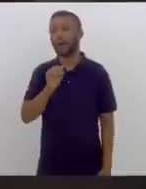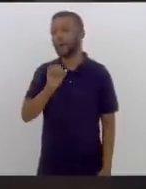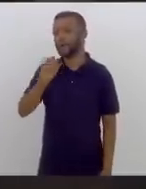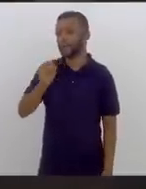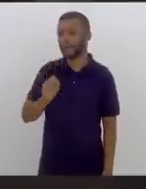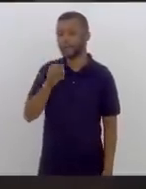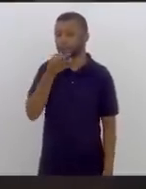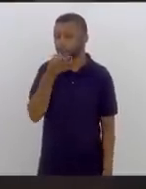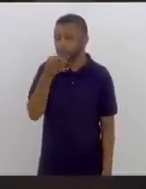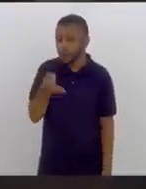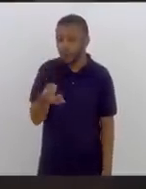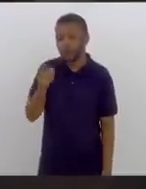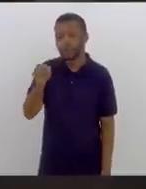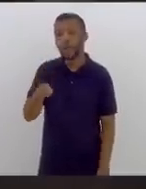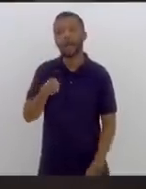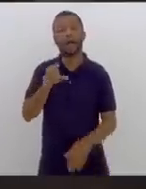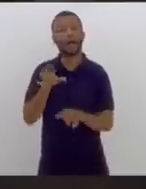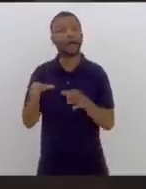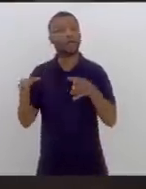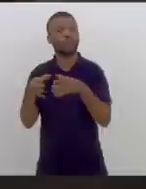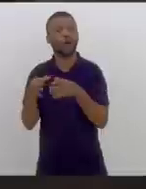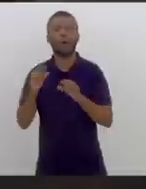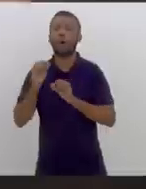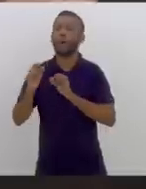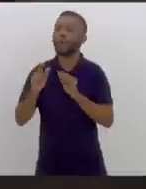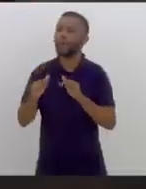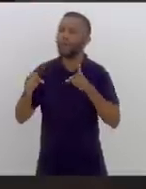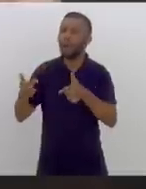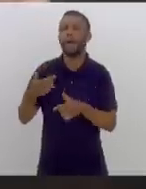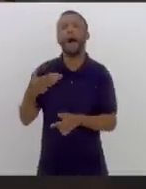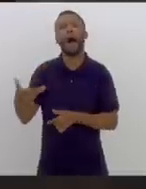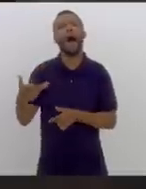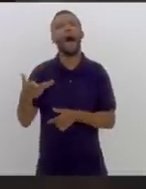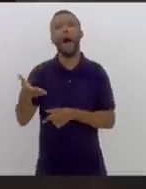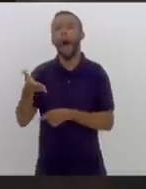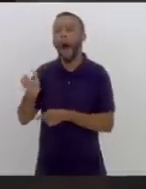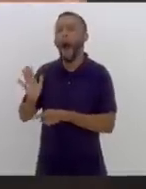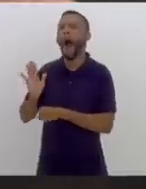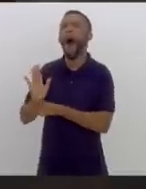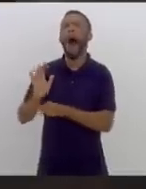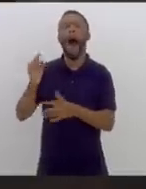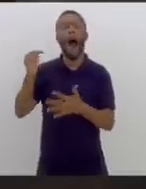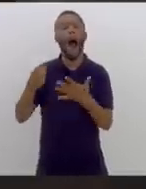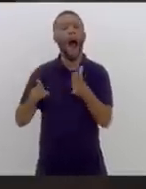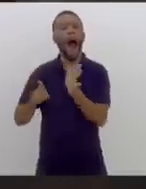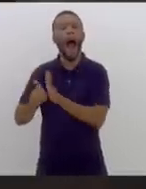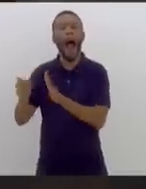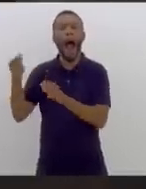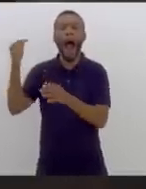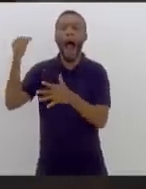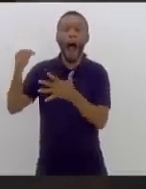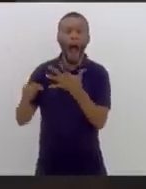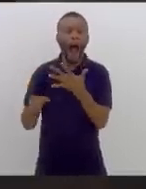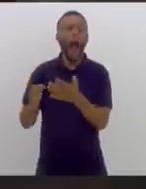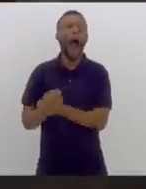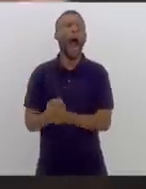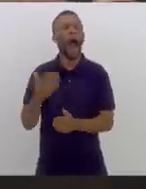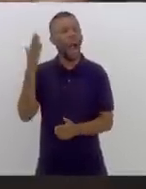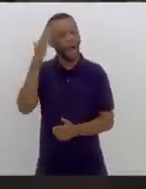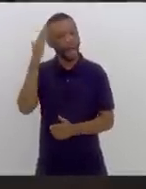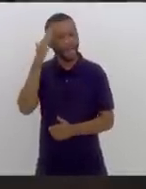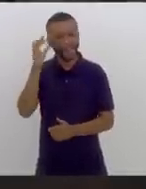olhos a Corporação o que tá sendo feito para agilizar isso dentre as perguntas que eu fiz sabendo que